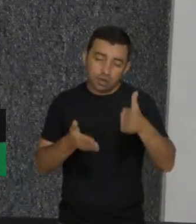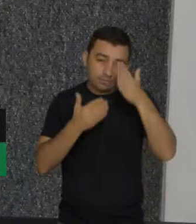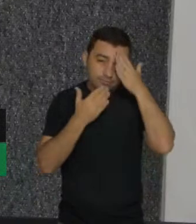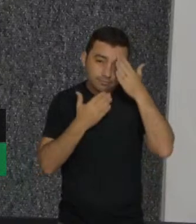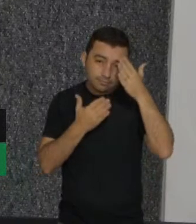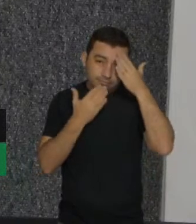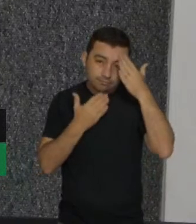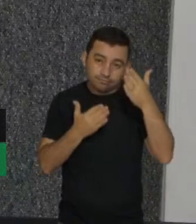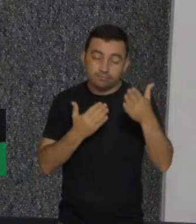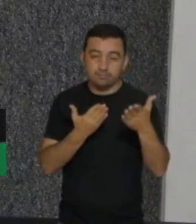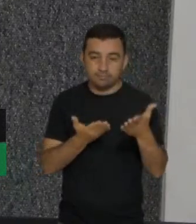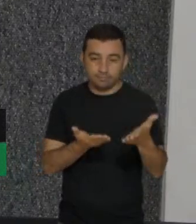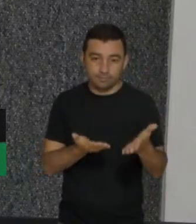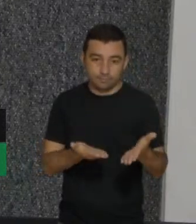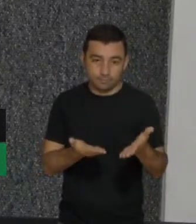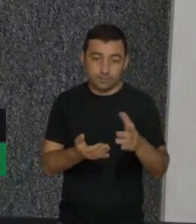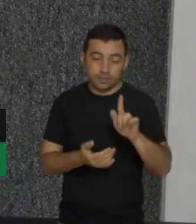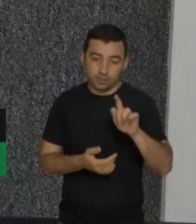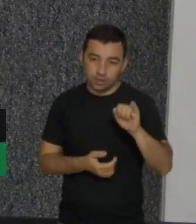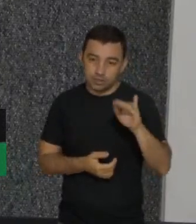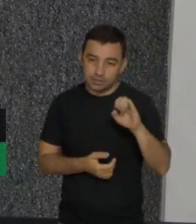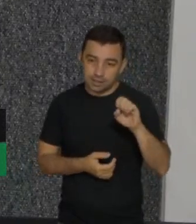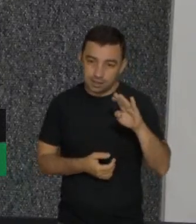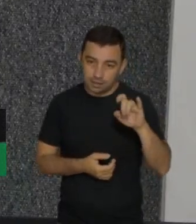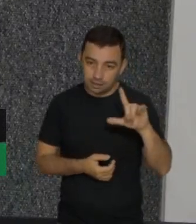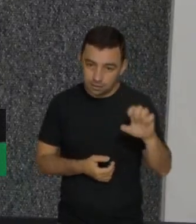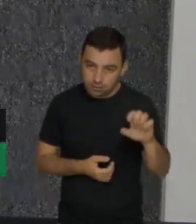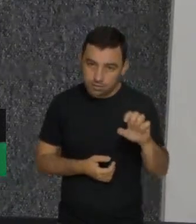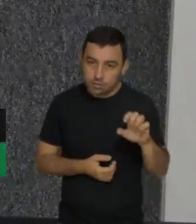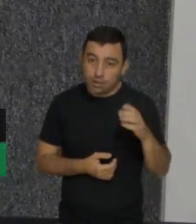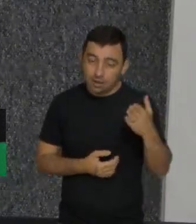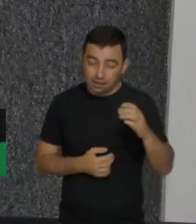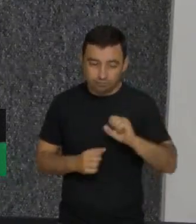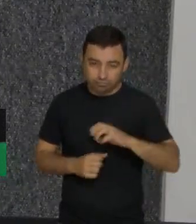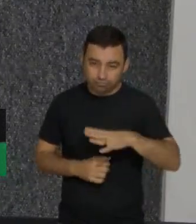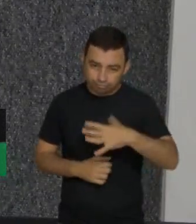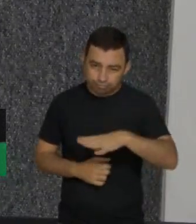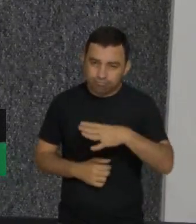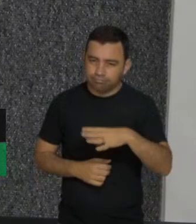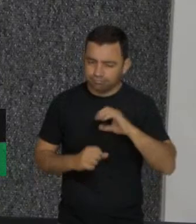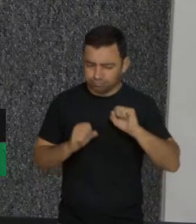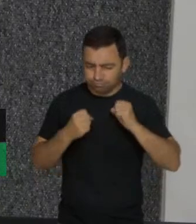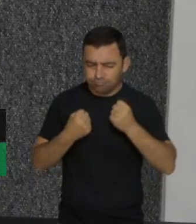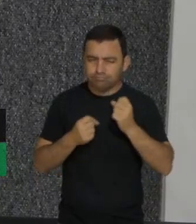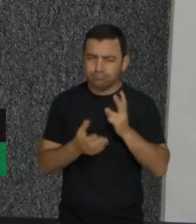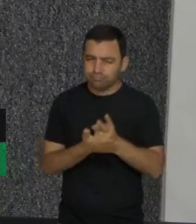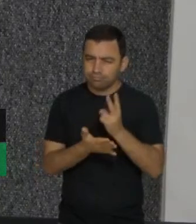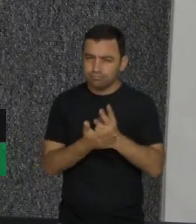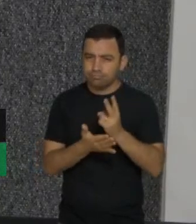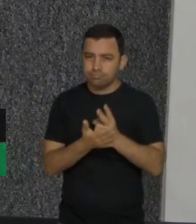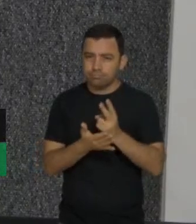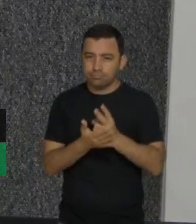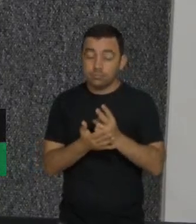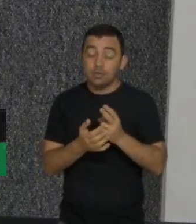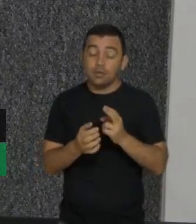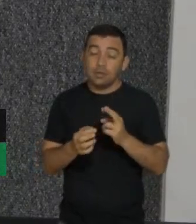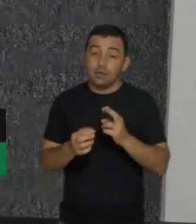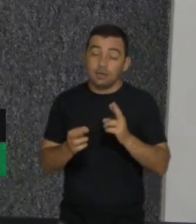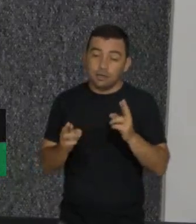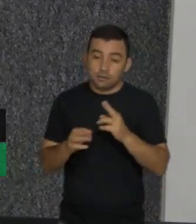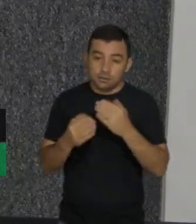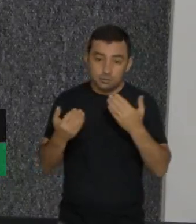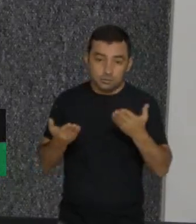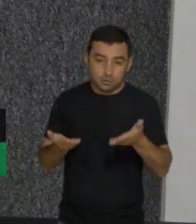antecipadamente a Gisele uma brava uma guerreira em relação para Porto de Santa